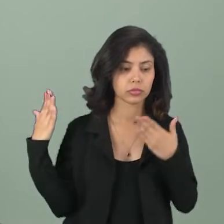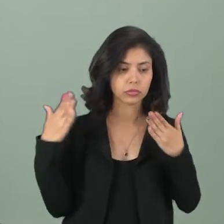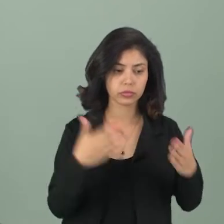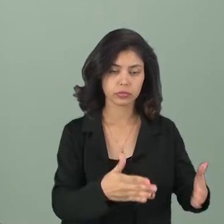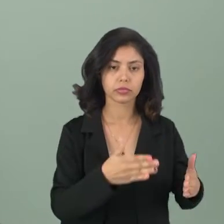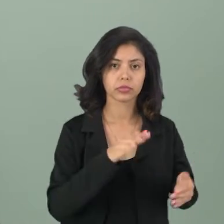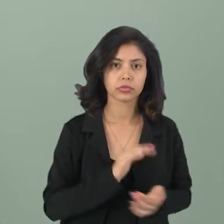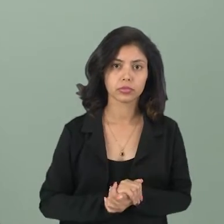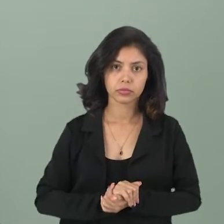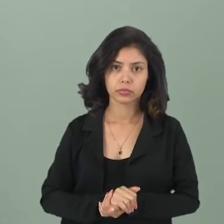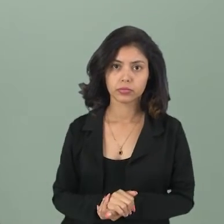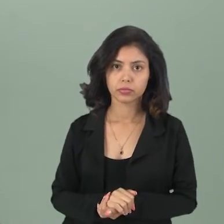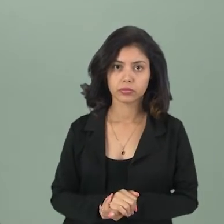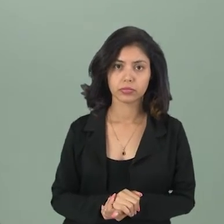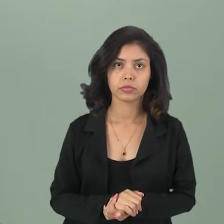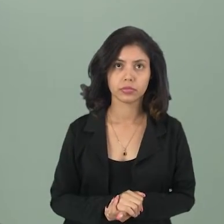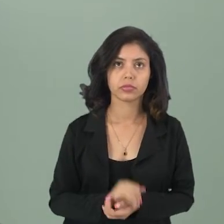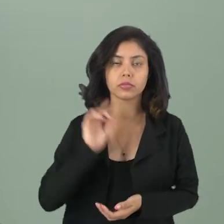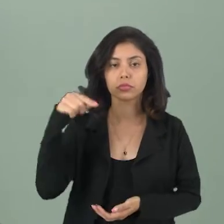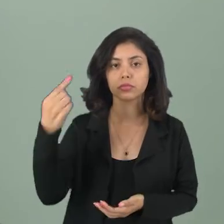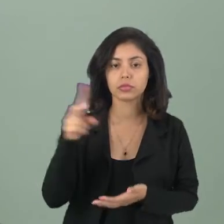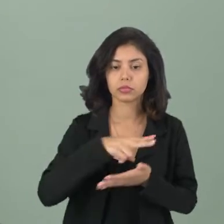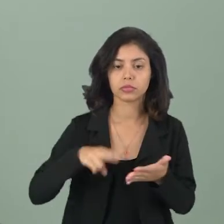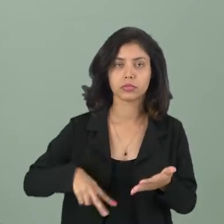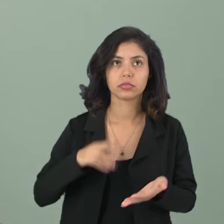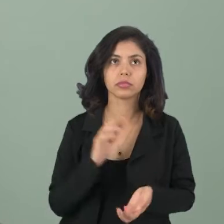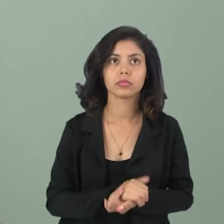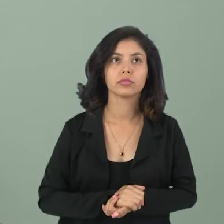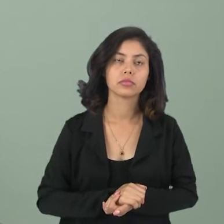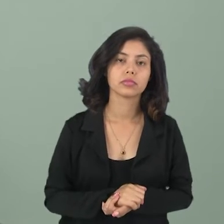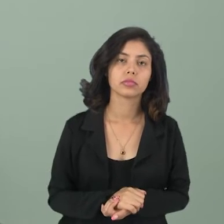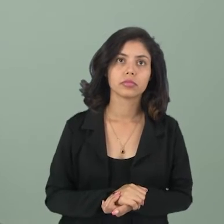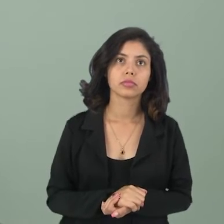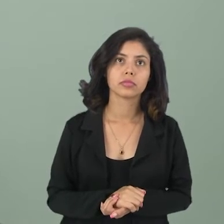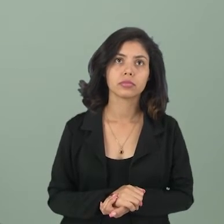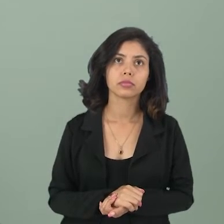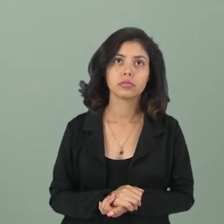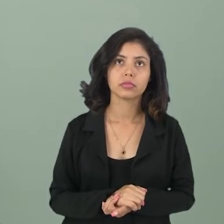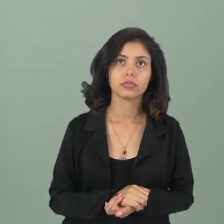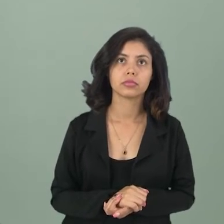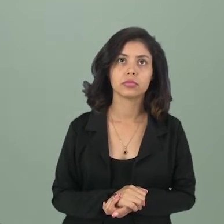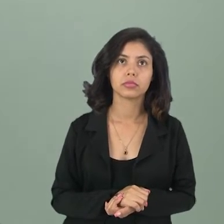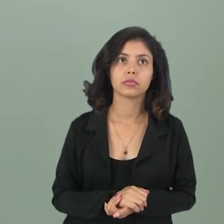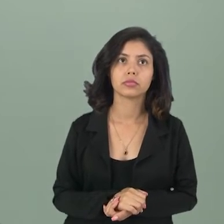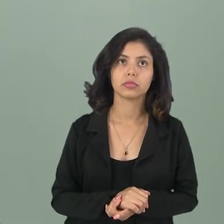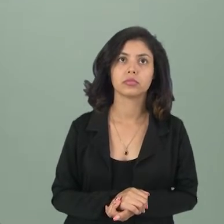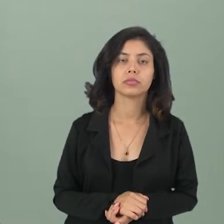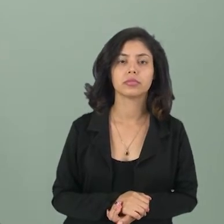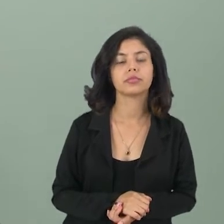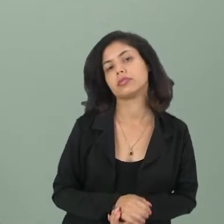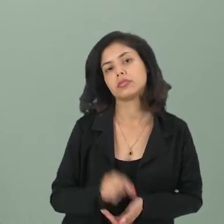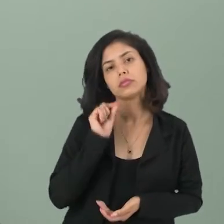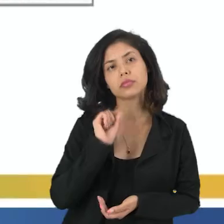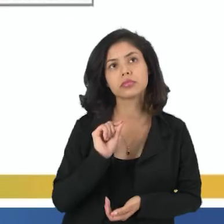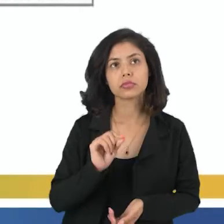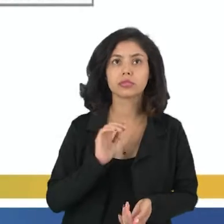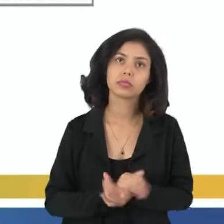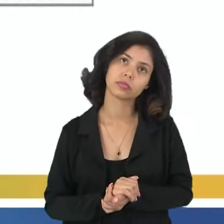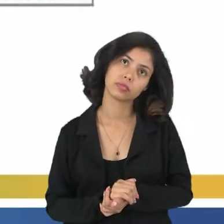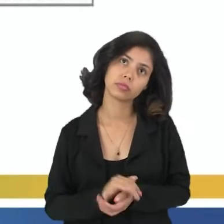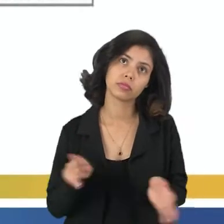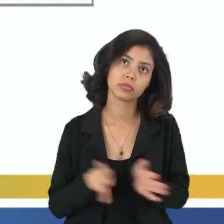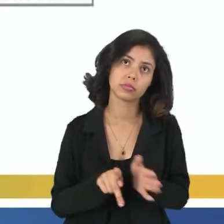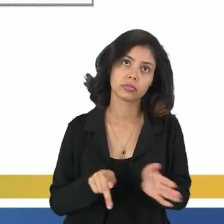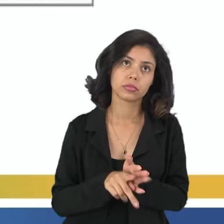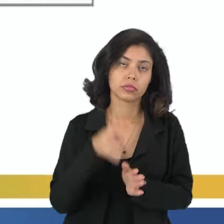objetivo que eu tenho para com aquela e tua saber para que leu né o setor competente